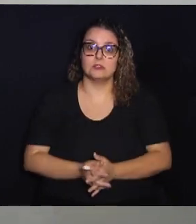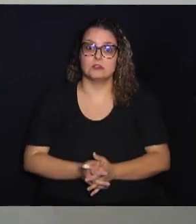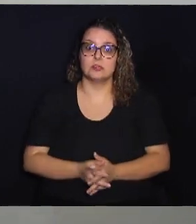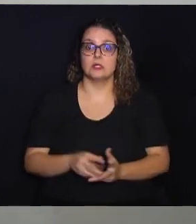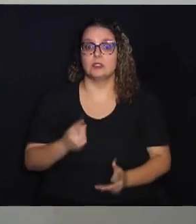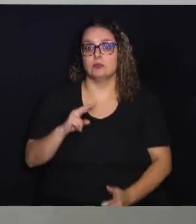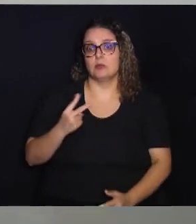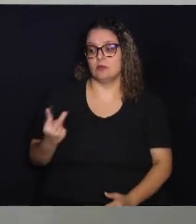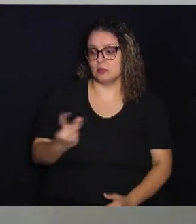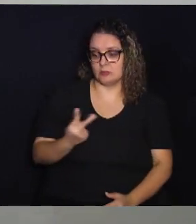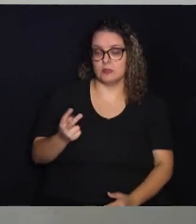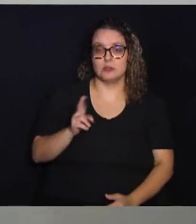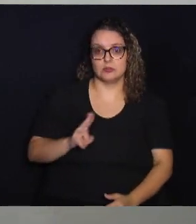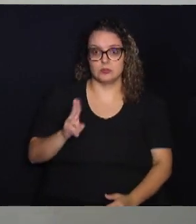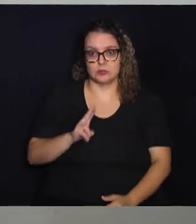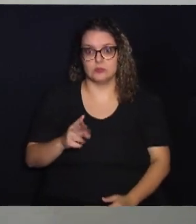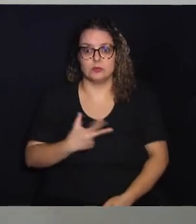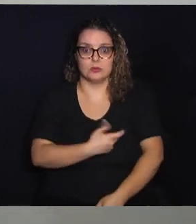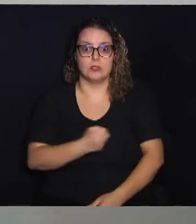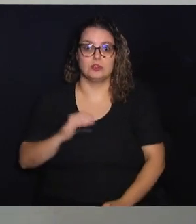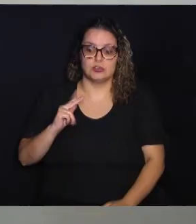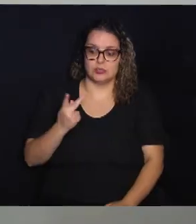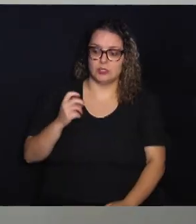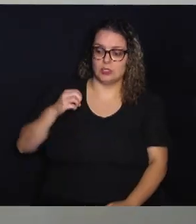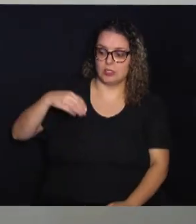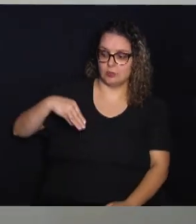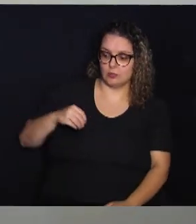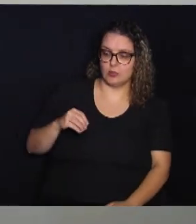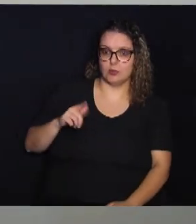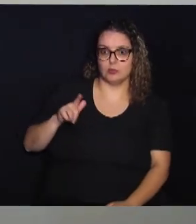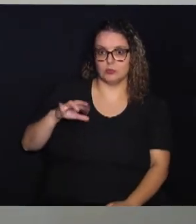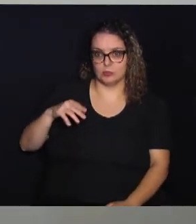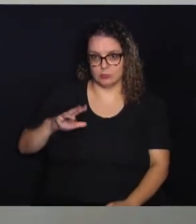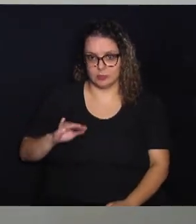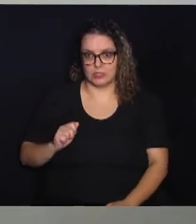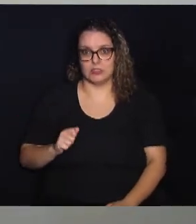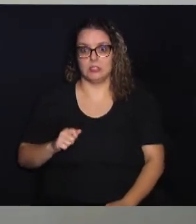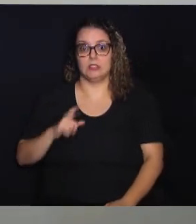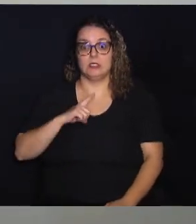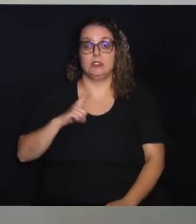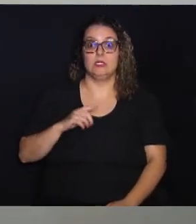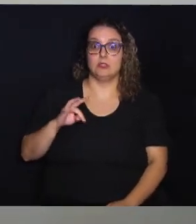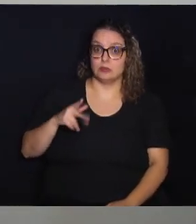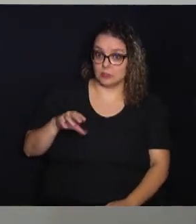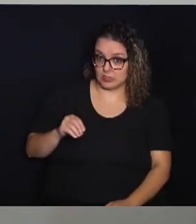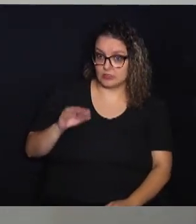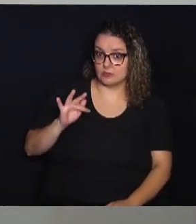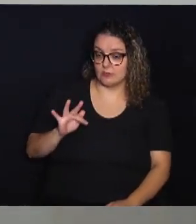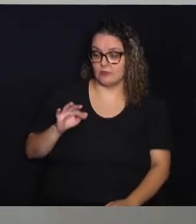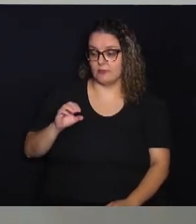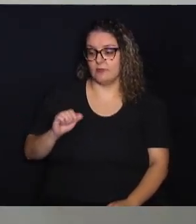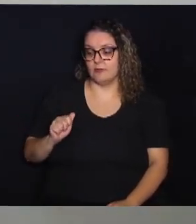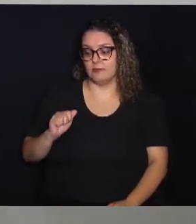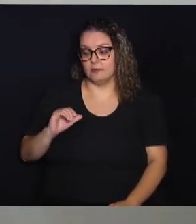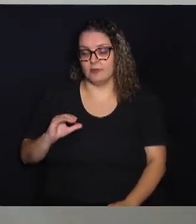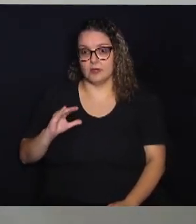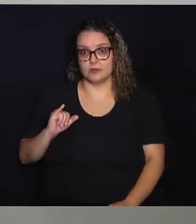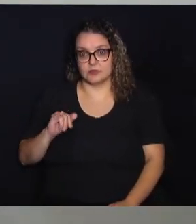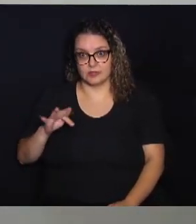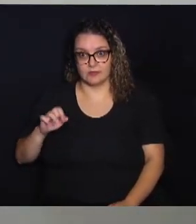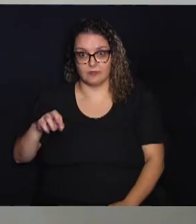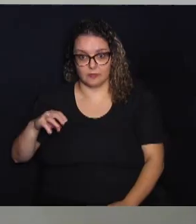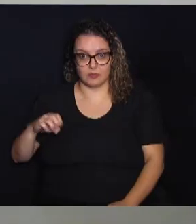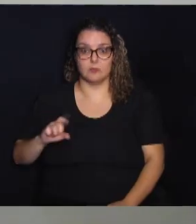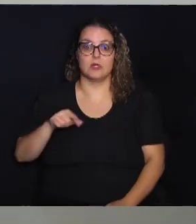o casal faz o exame de eletroforese de hemoglobina e verifica que tem o traço falciforme, aí ele sabe que está sob o